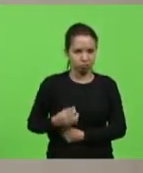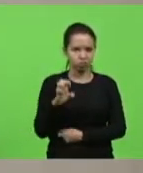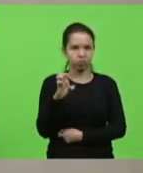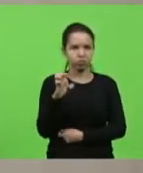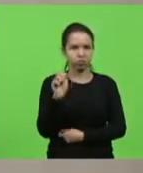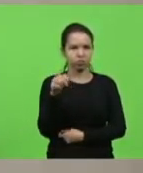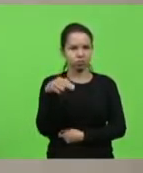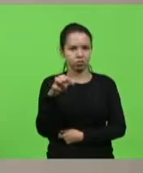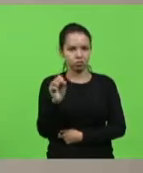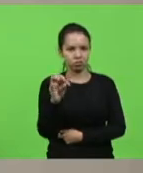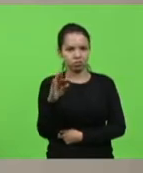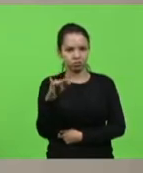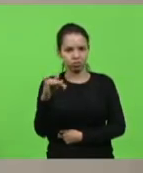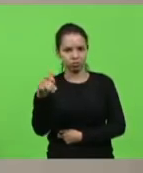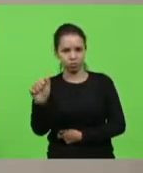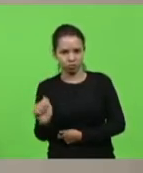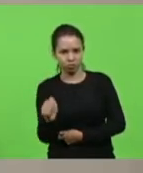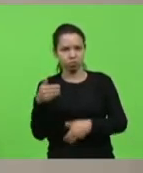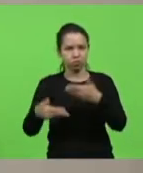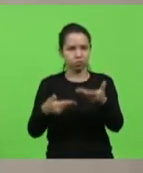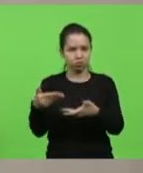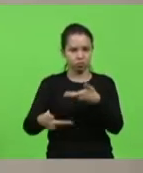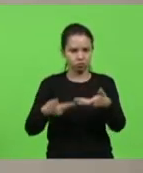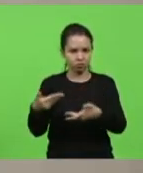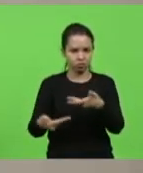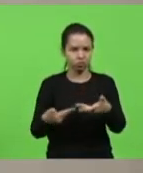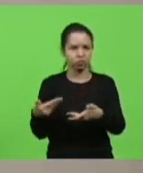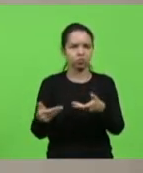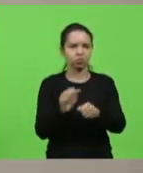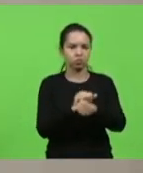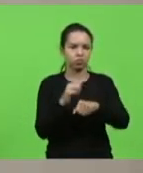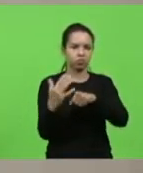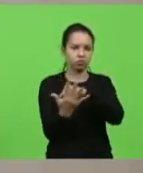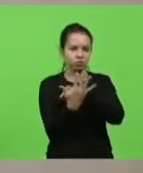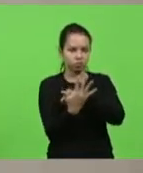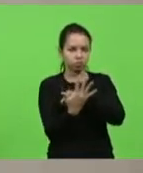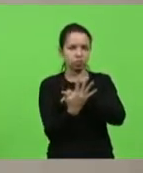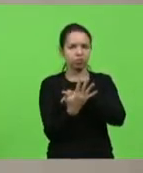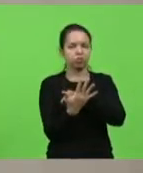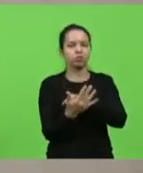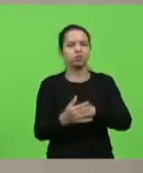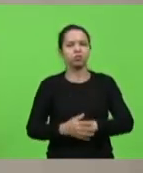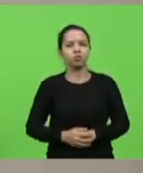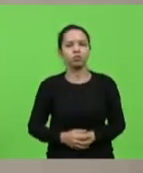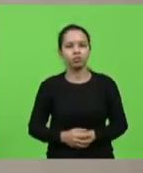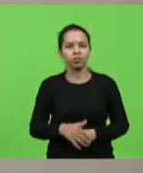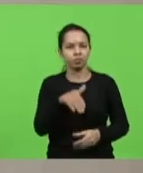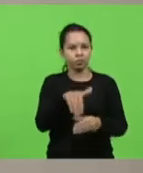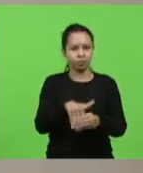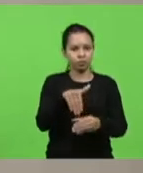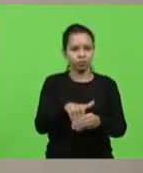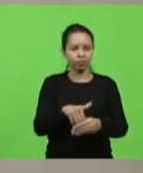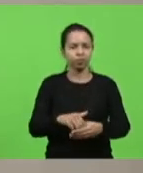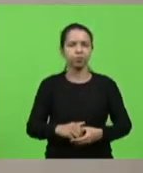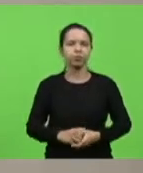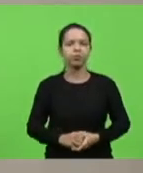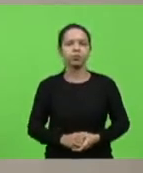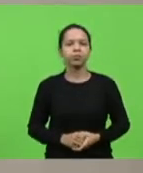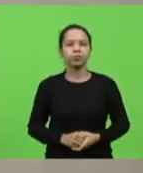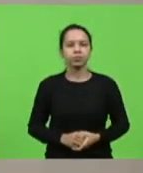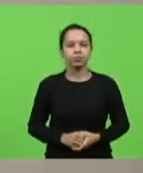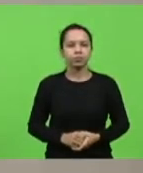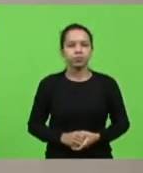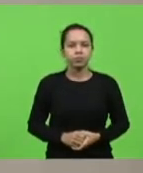tratamento da Covid-19. Em discussão. Não havendo quem queira discutir, em votação, deputados que aprovam, permaneçam como se